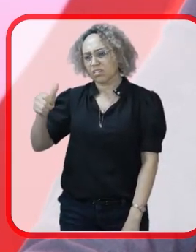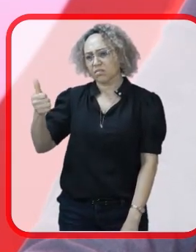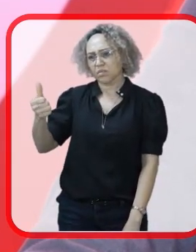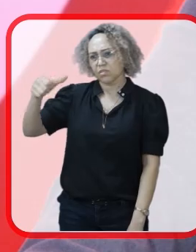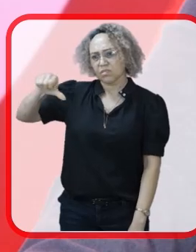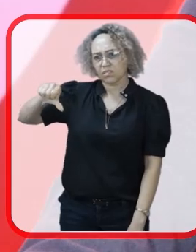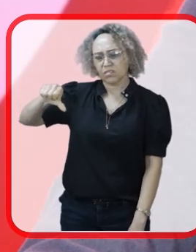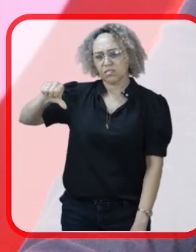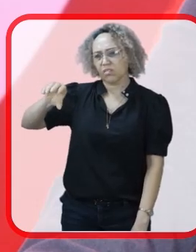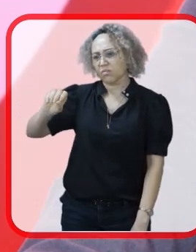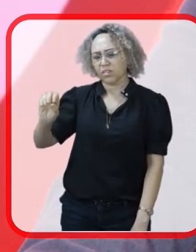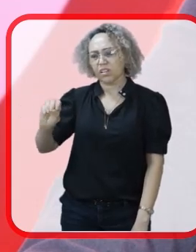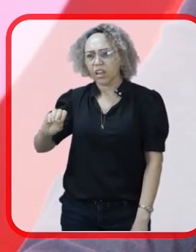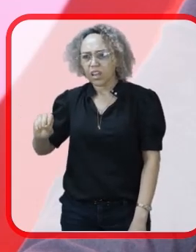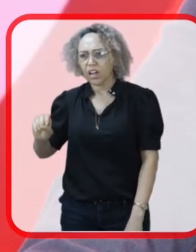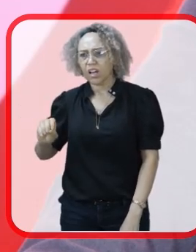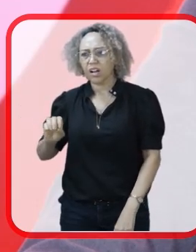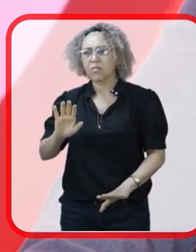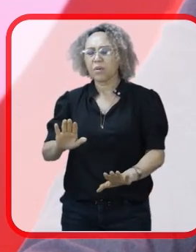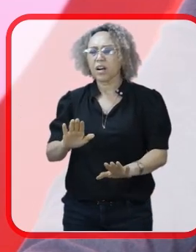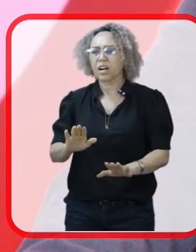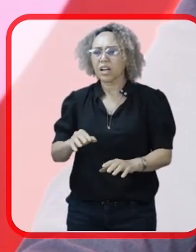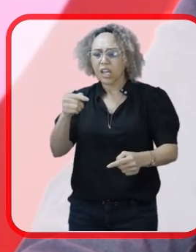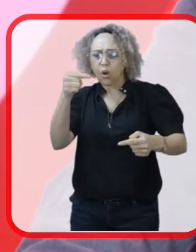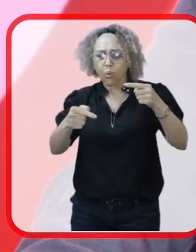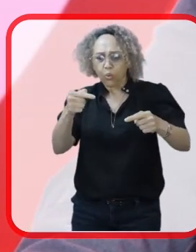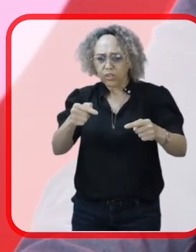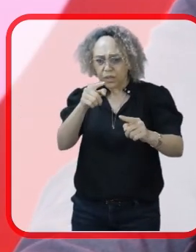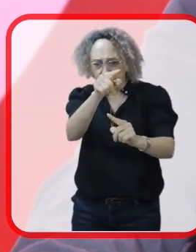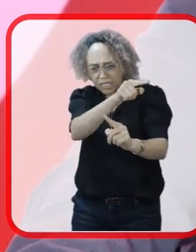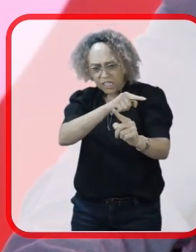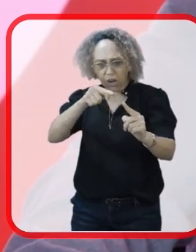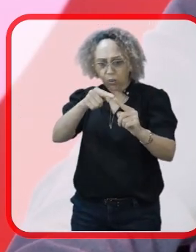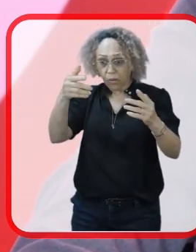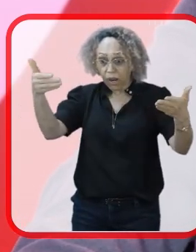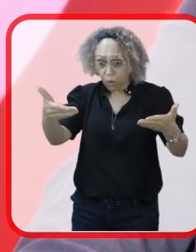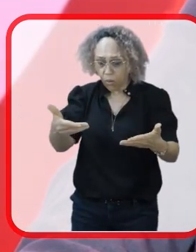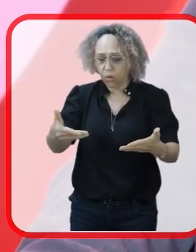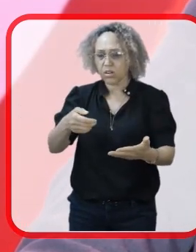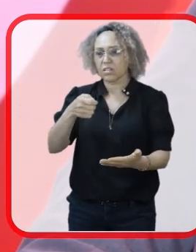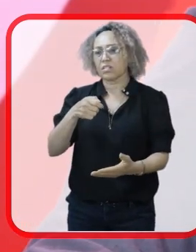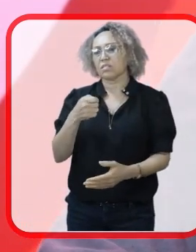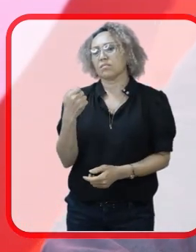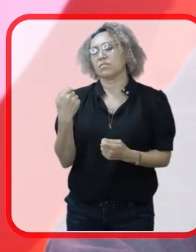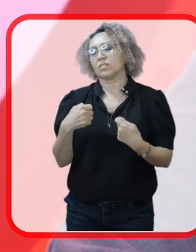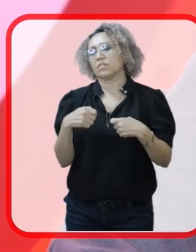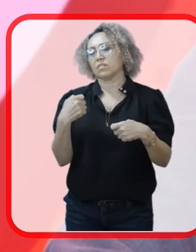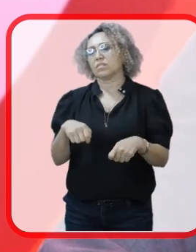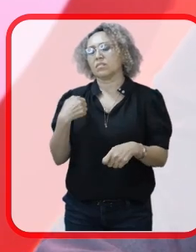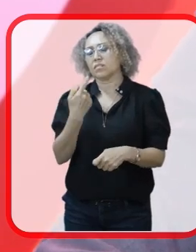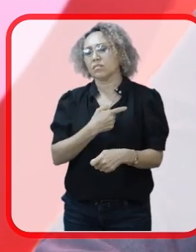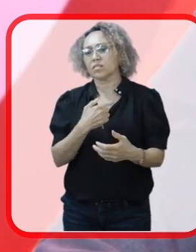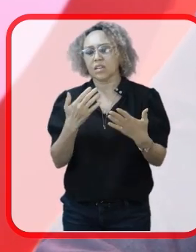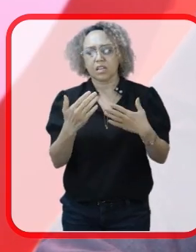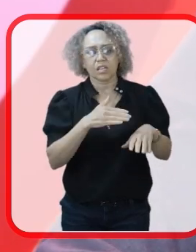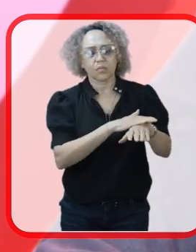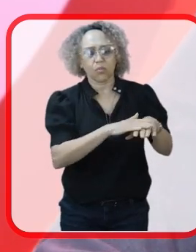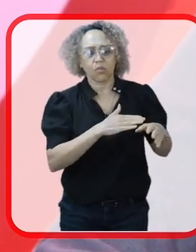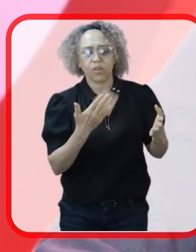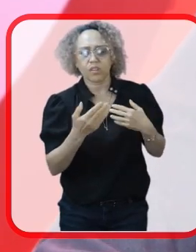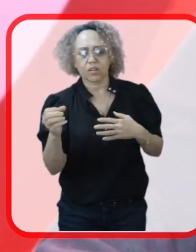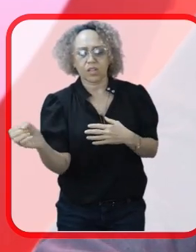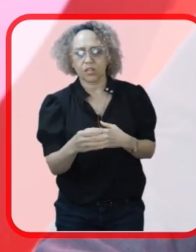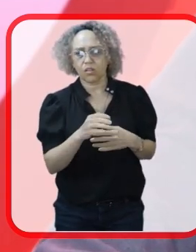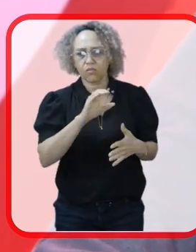debate extremamente atual e necessário. Se nós queremos dialogar com a nova classe trabalhadora, que eu